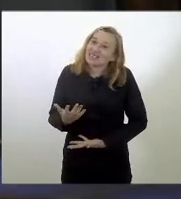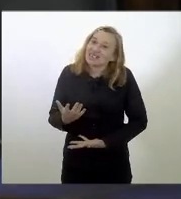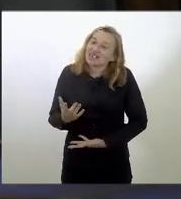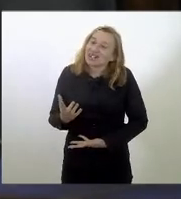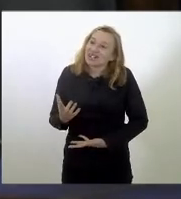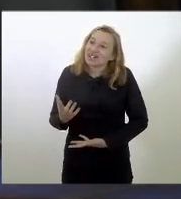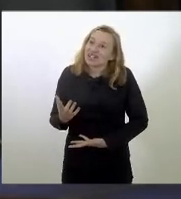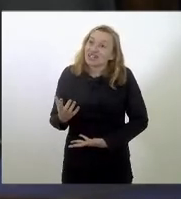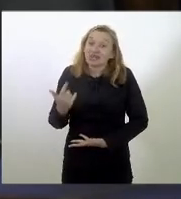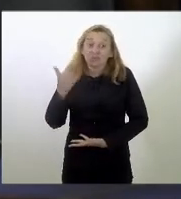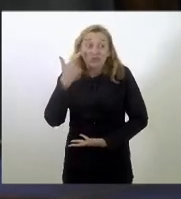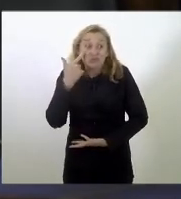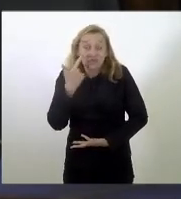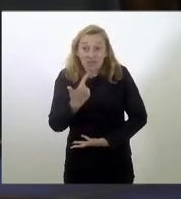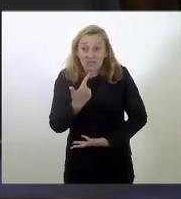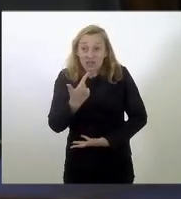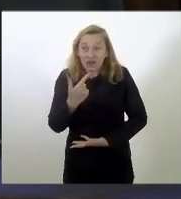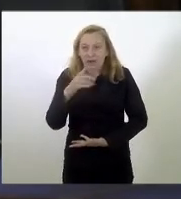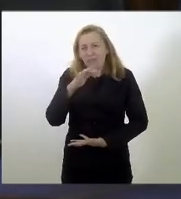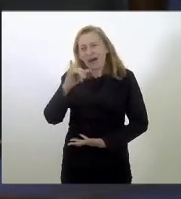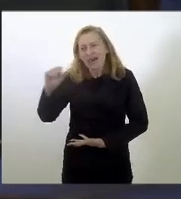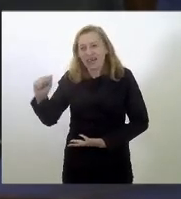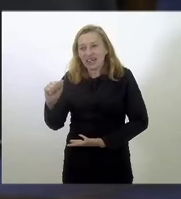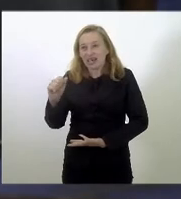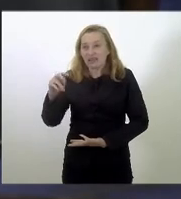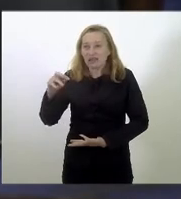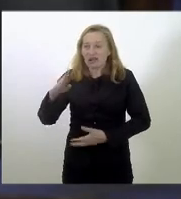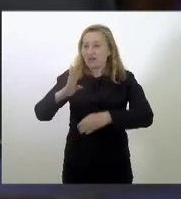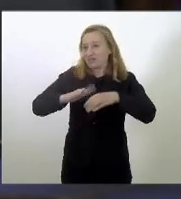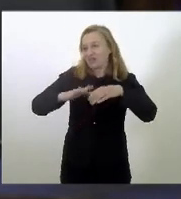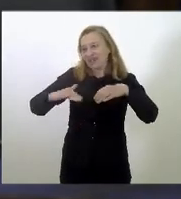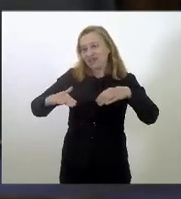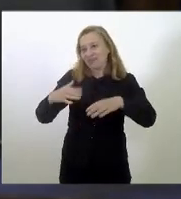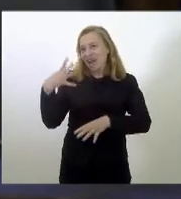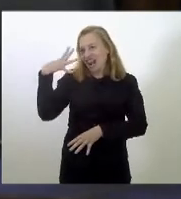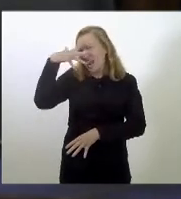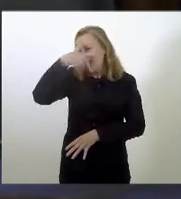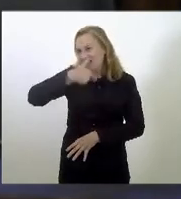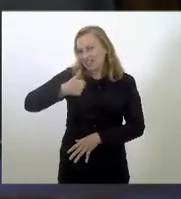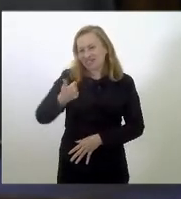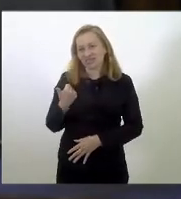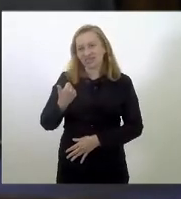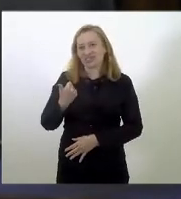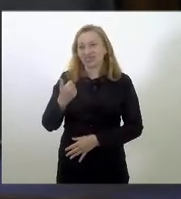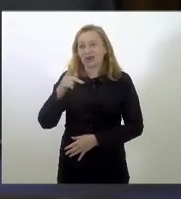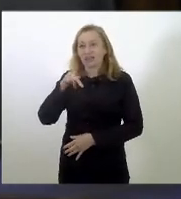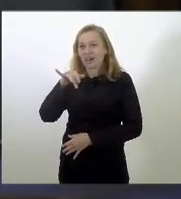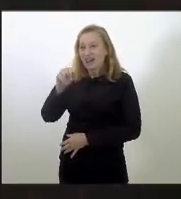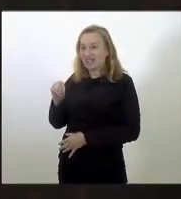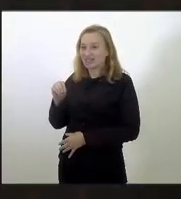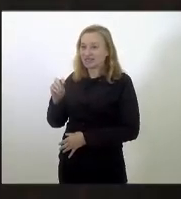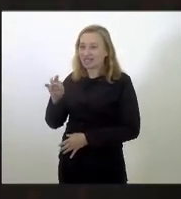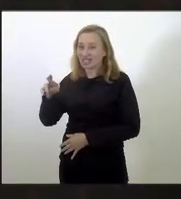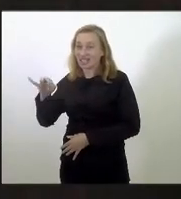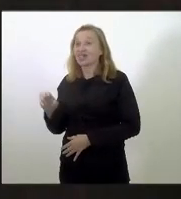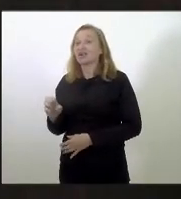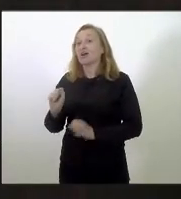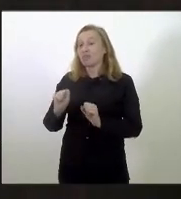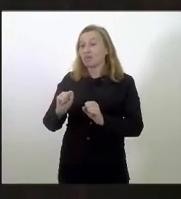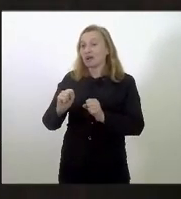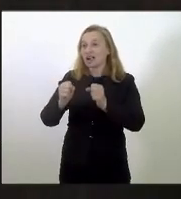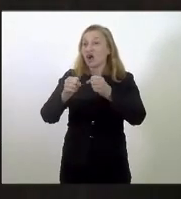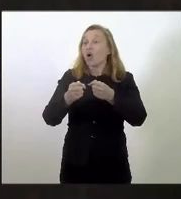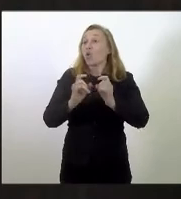e temos a paisagem da Baía de Guanabara direto para o Palácio Tiradentes. Eu posso até pagar a implosão. Muito obrigado, presidente.